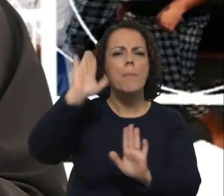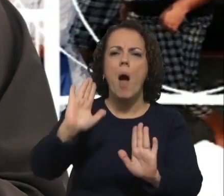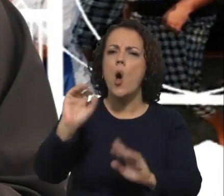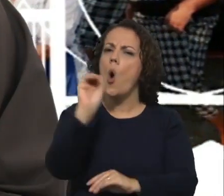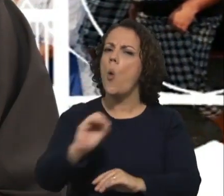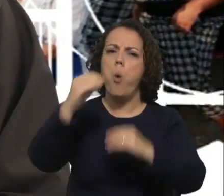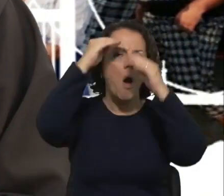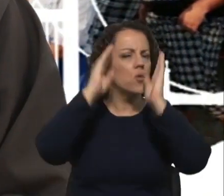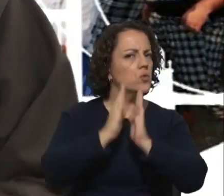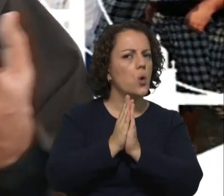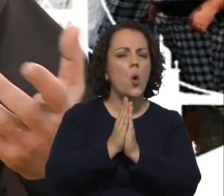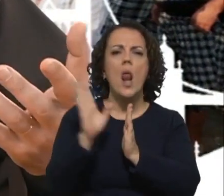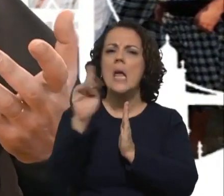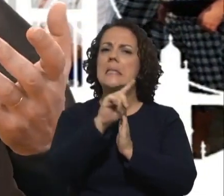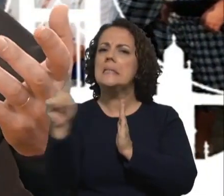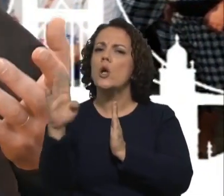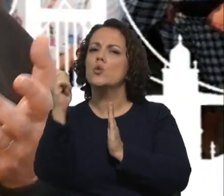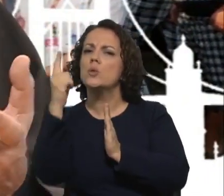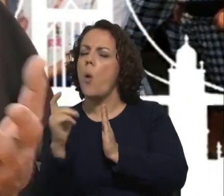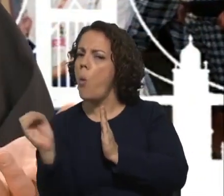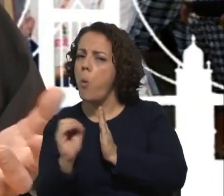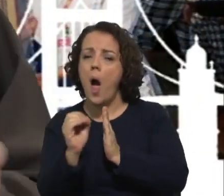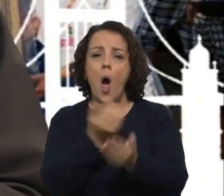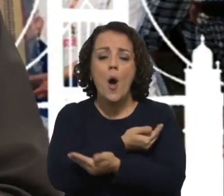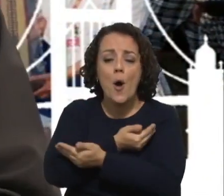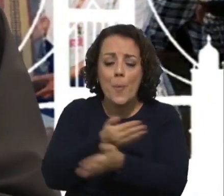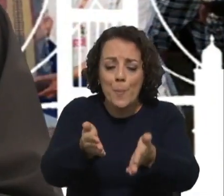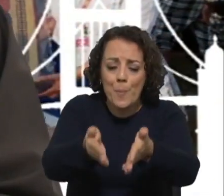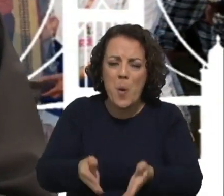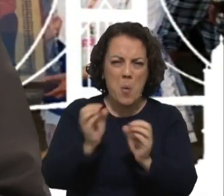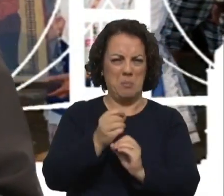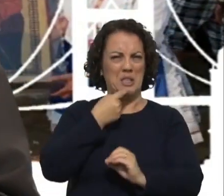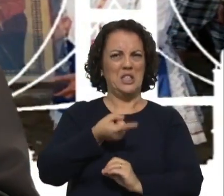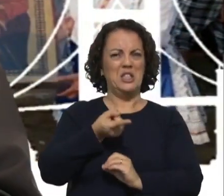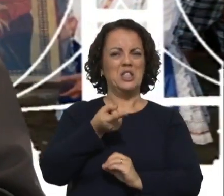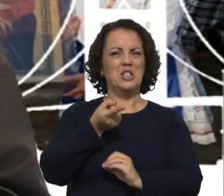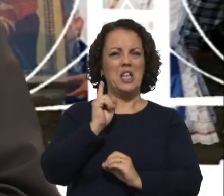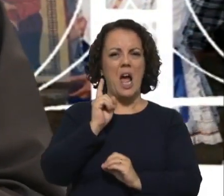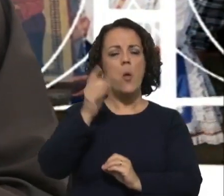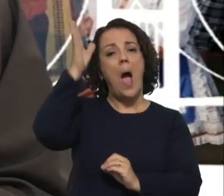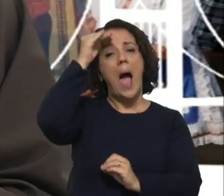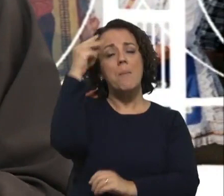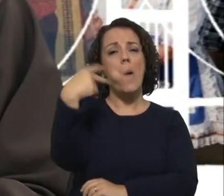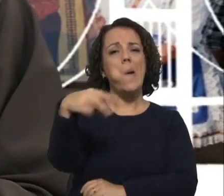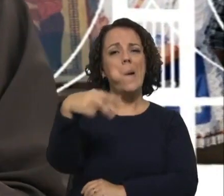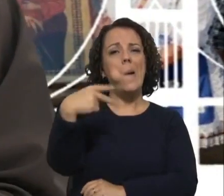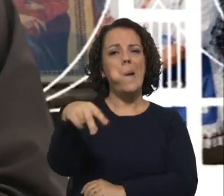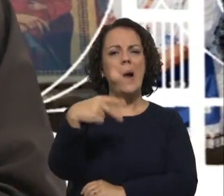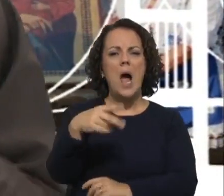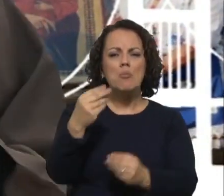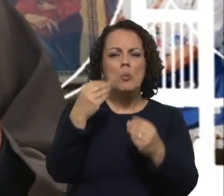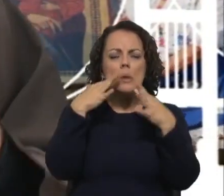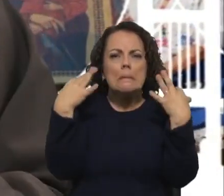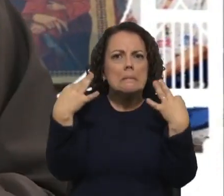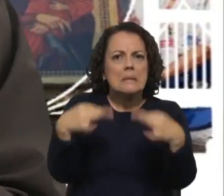José, não havia sequer o menino. Portanto, podíamos dizer que é um presépio muito estranho, cheio de surpresas, como disse alguém, minimalista.